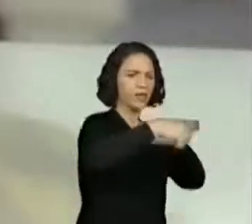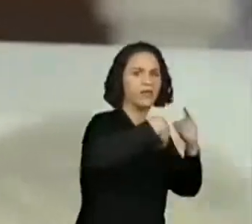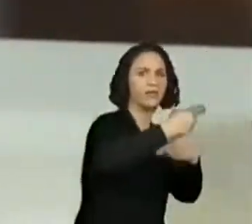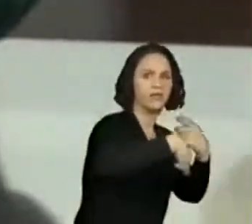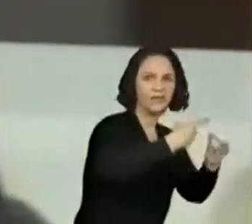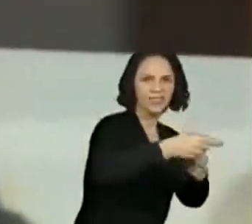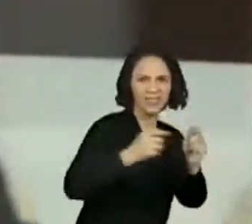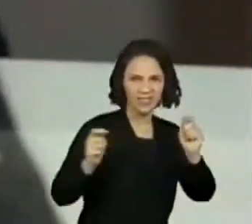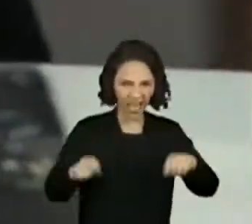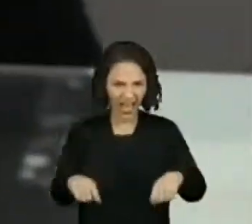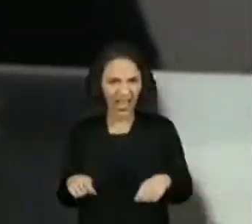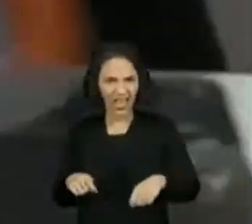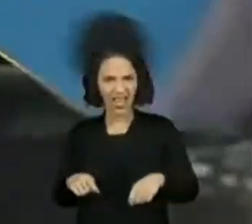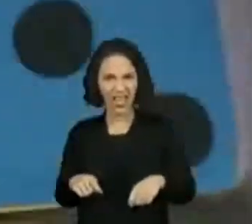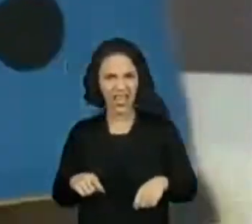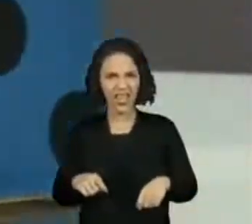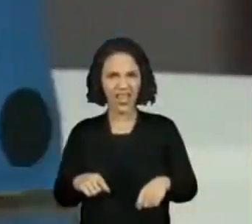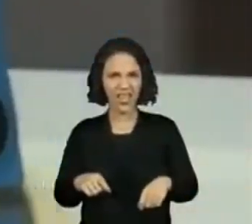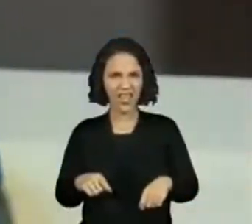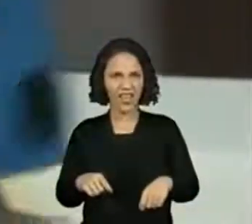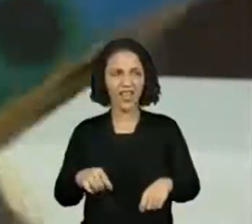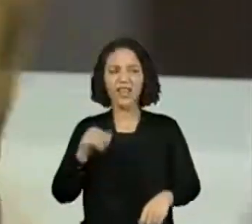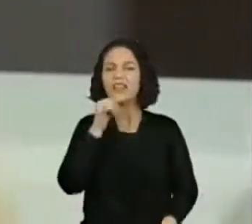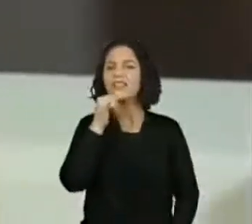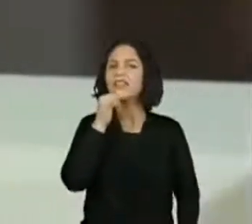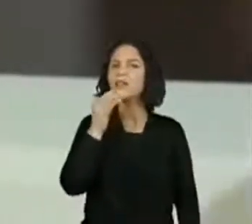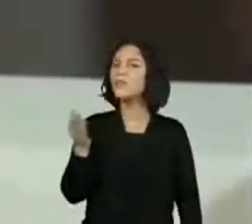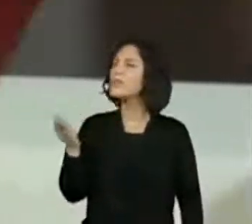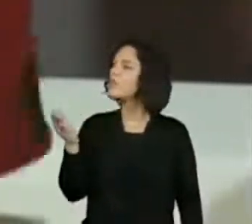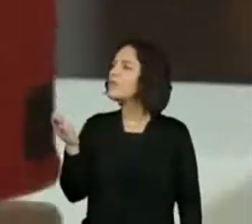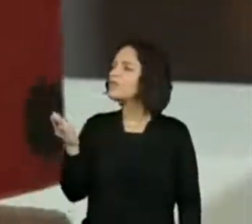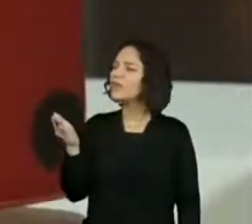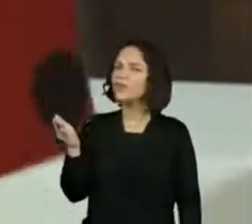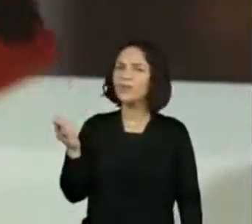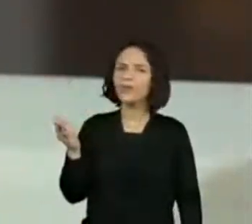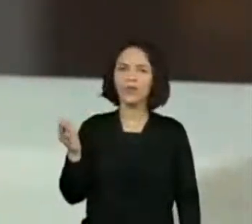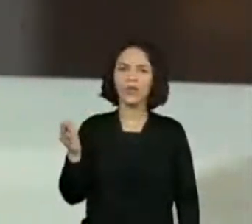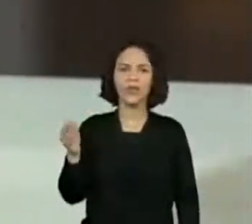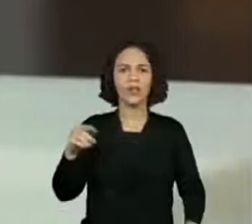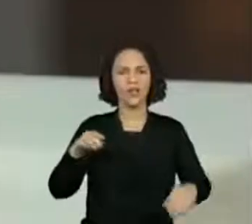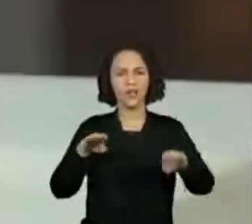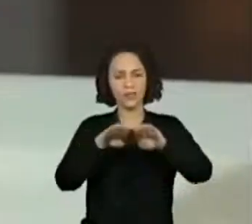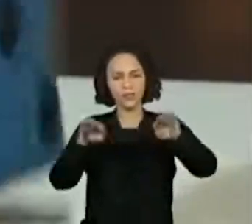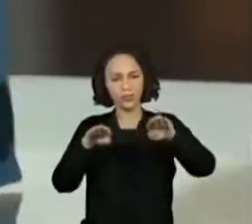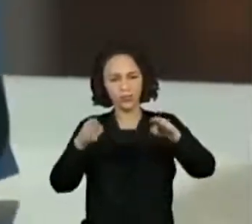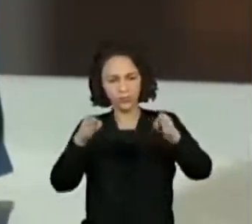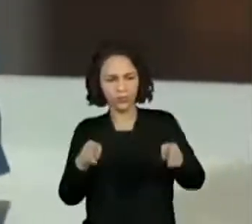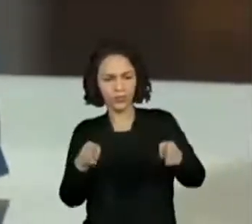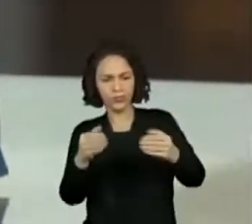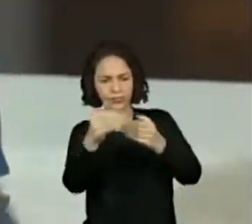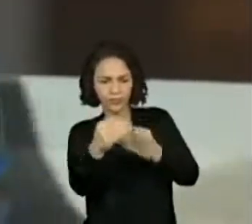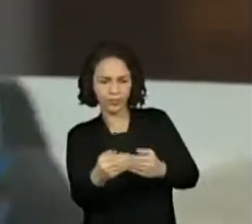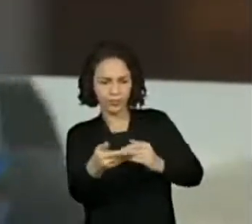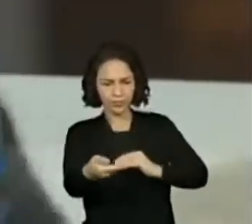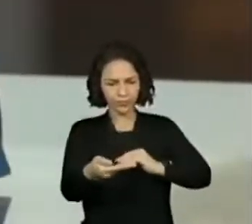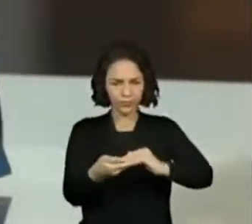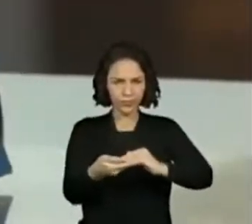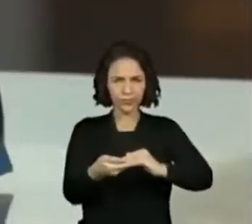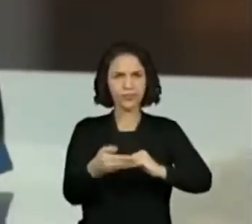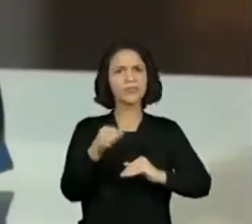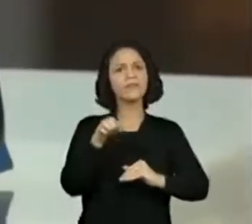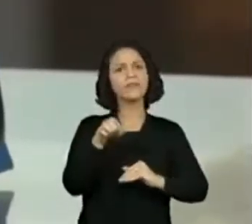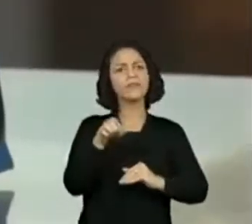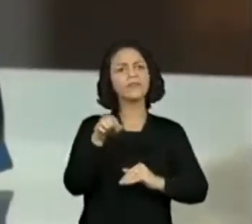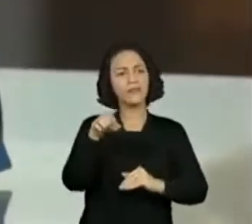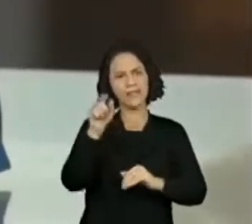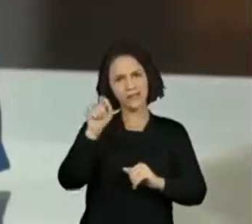E aí? Esse formato aqui dele, vai rolar ou não vai rolar? O que será que as crianças estão